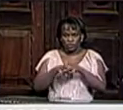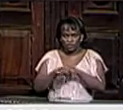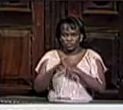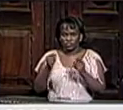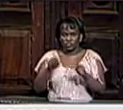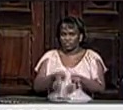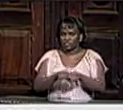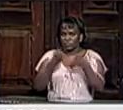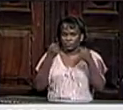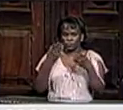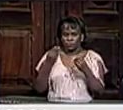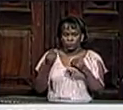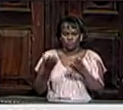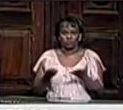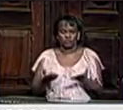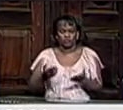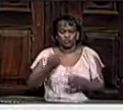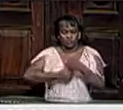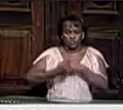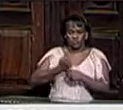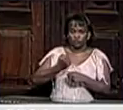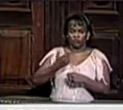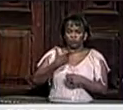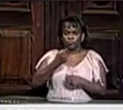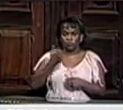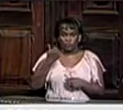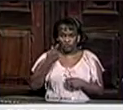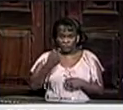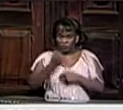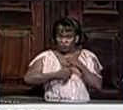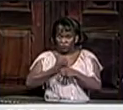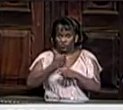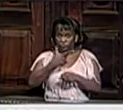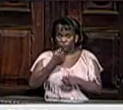públicos no ano de 2017